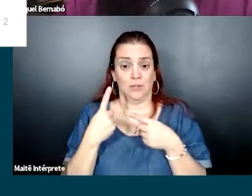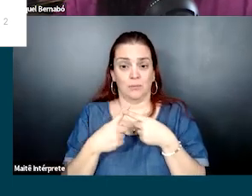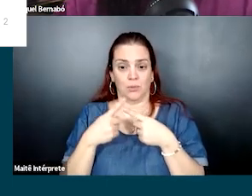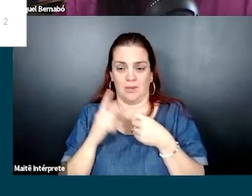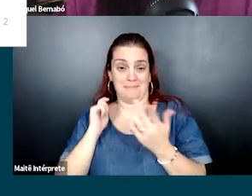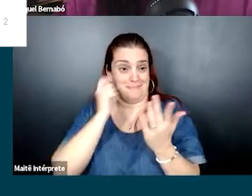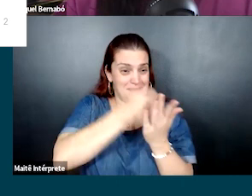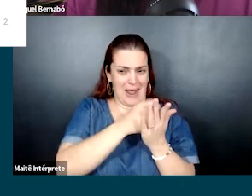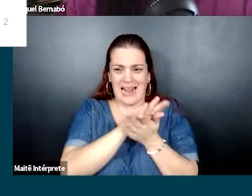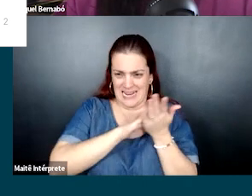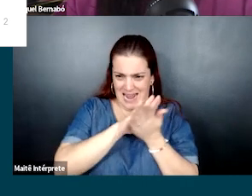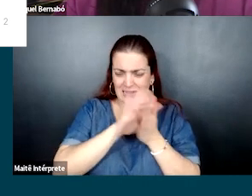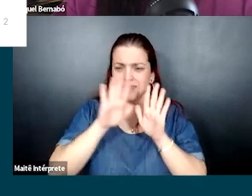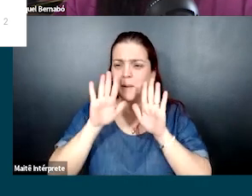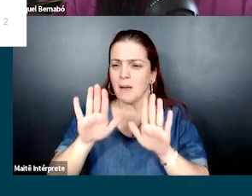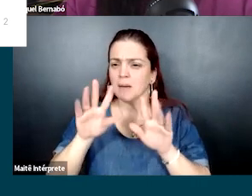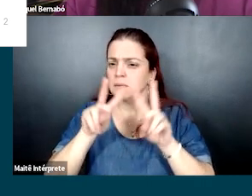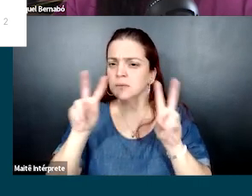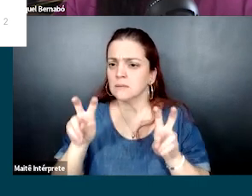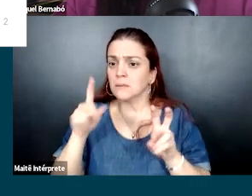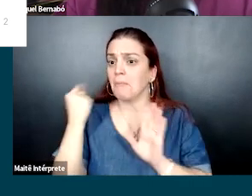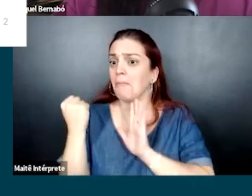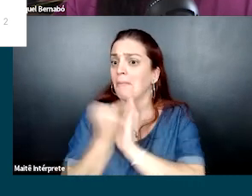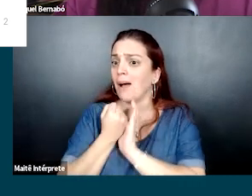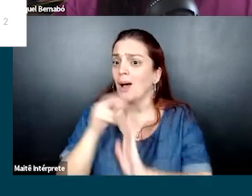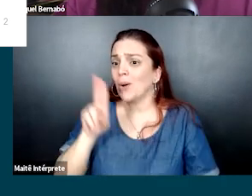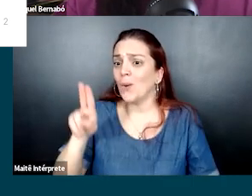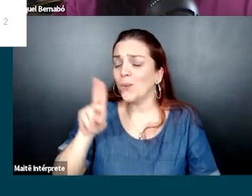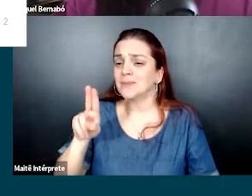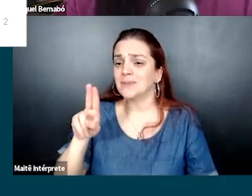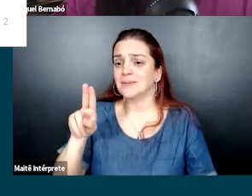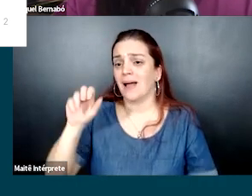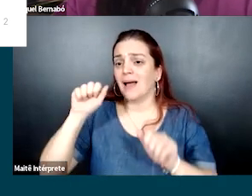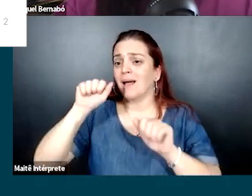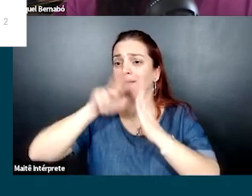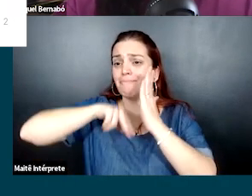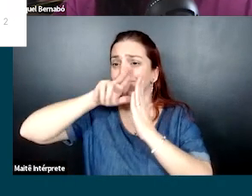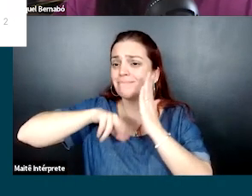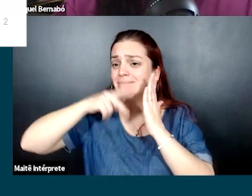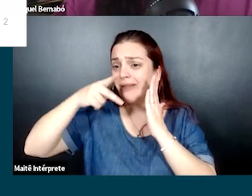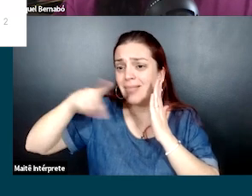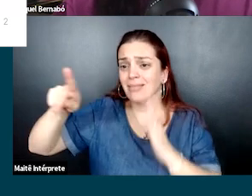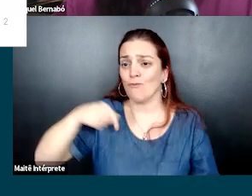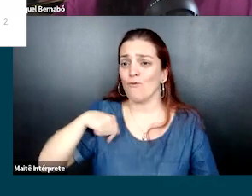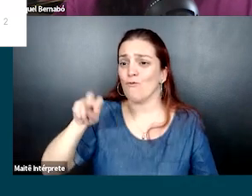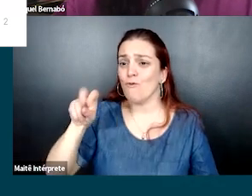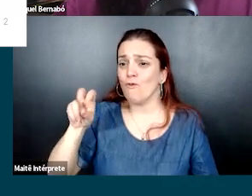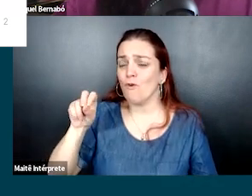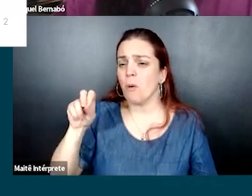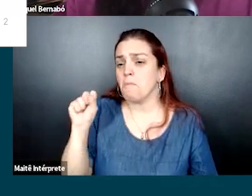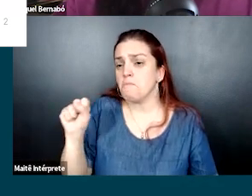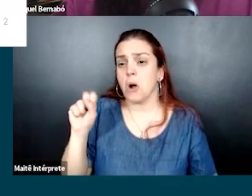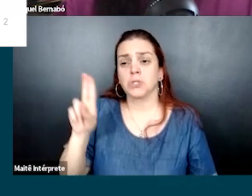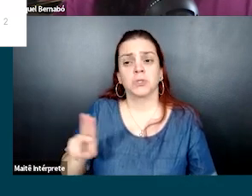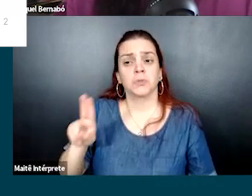Porque, além de não remunerar pelos direitos autorais, essa marca podia acabar usando a imagem dele, né, e da obra